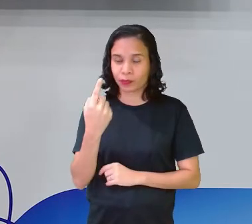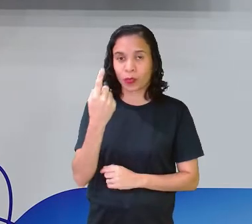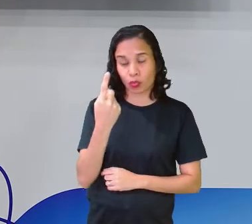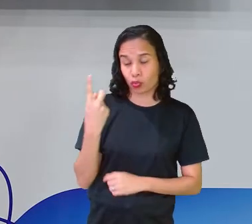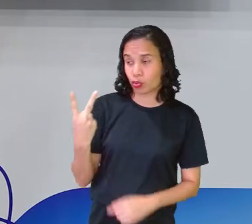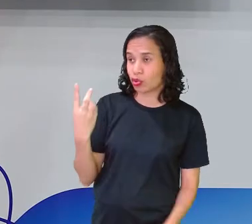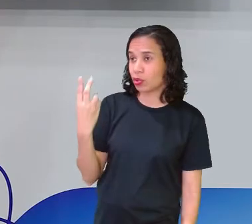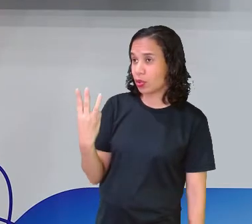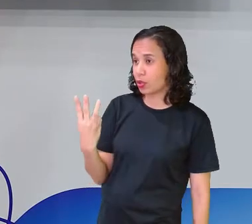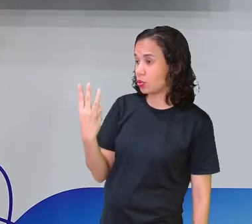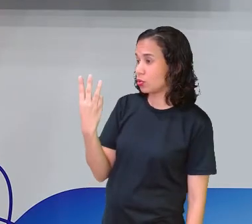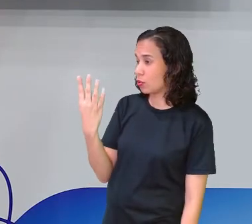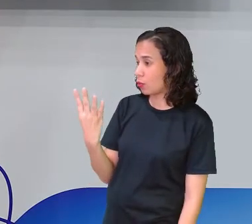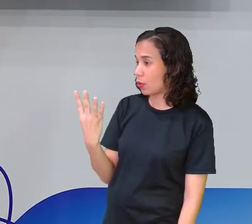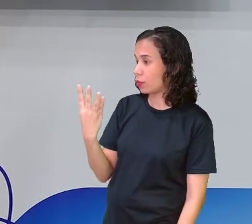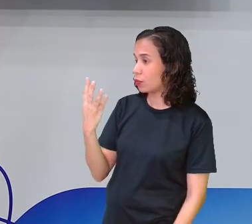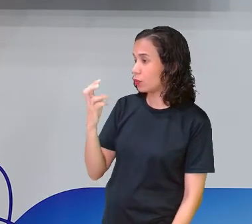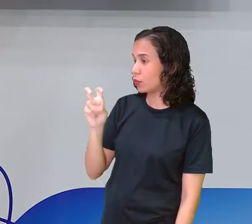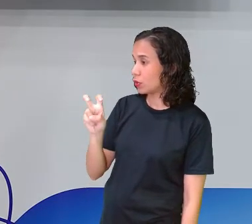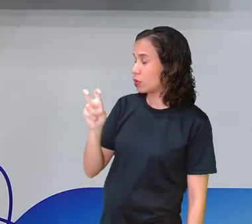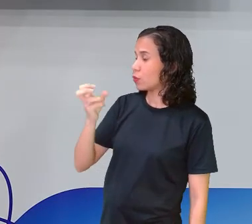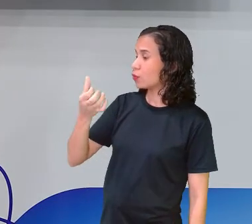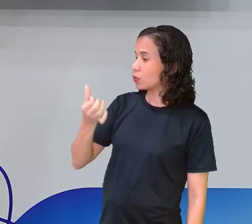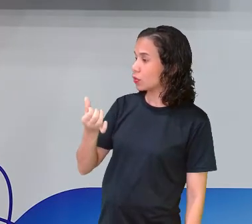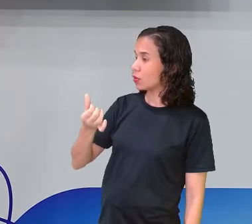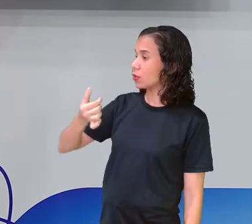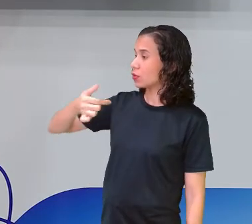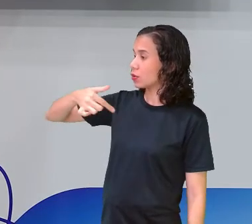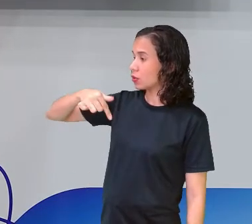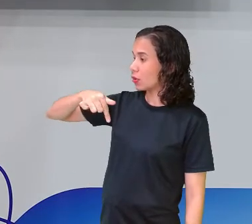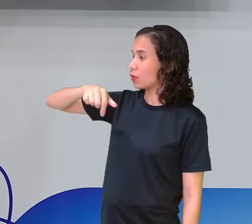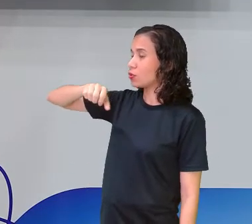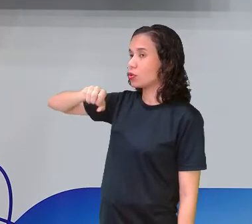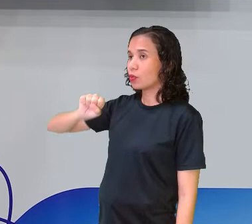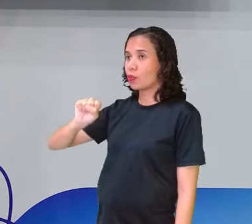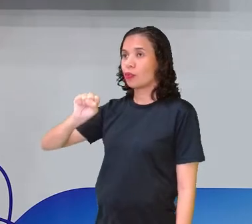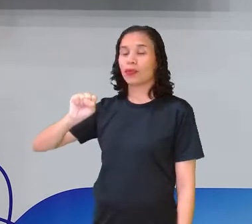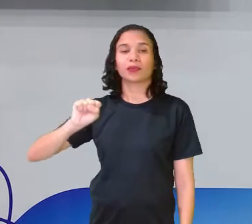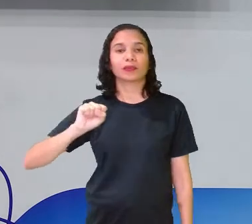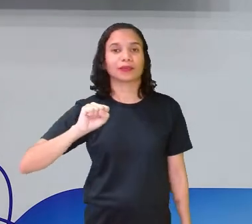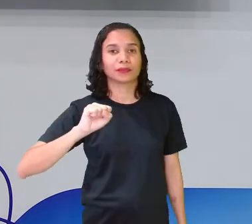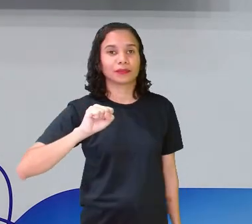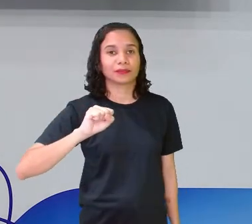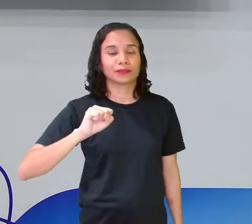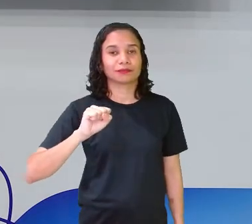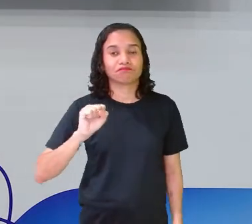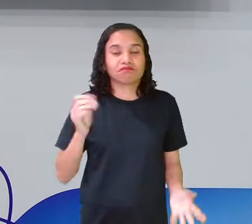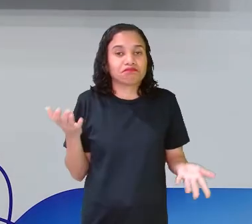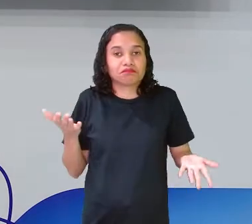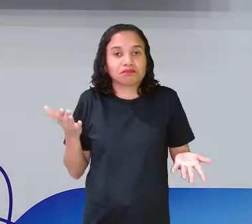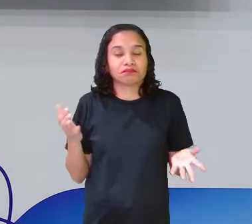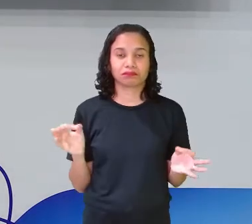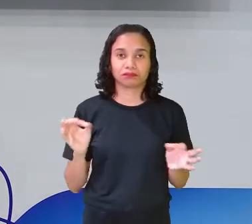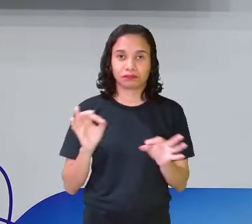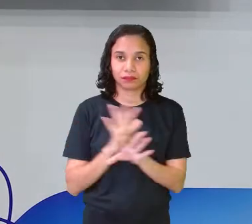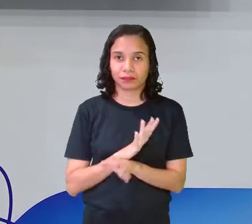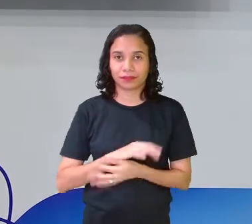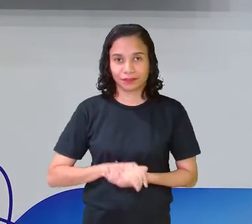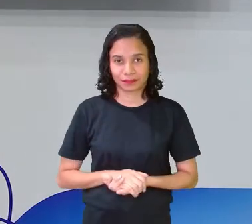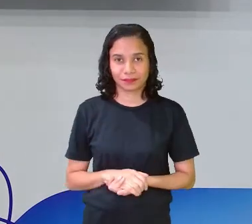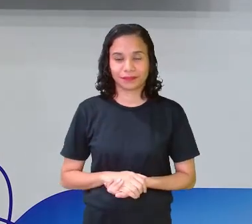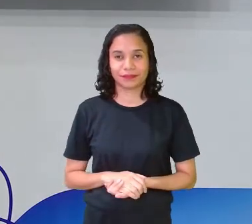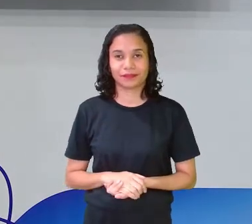1, 2, 3, 4, 5, 6, 7, 8. Acabou a